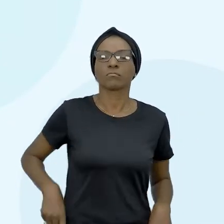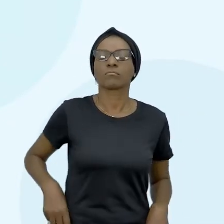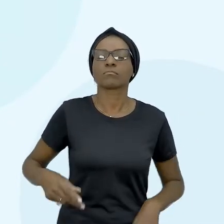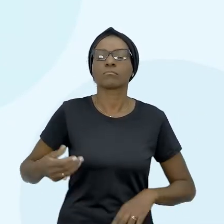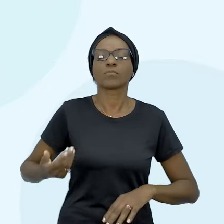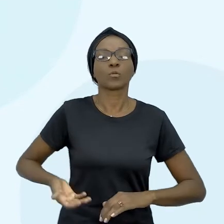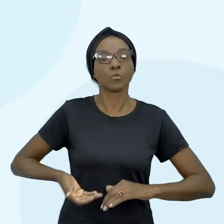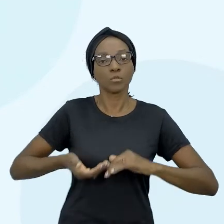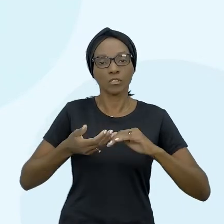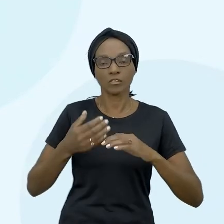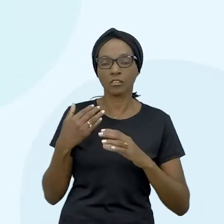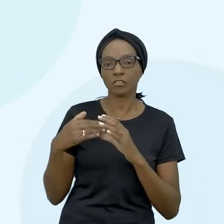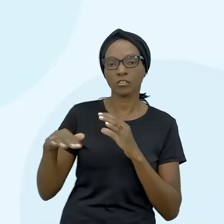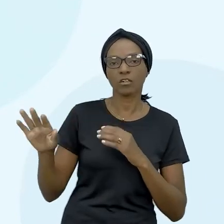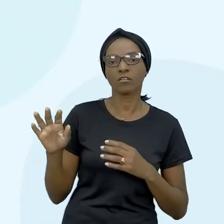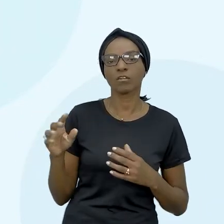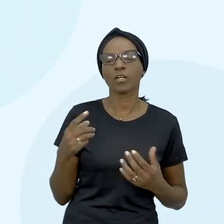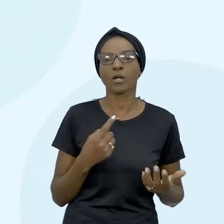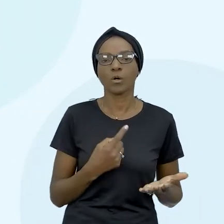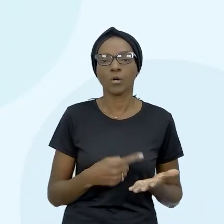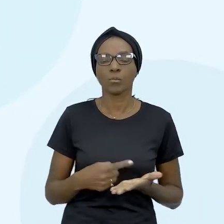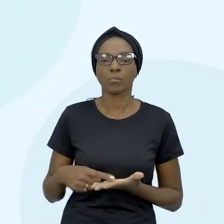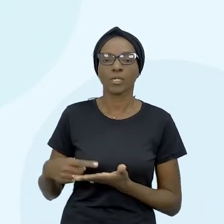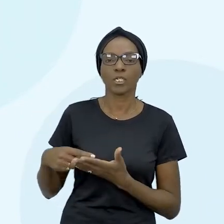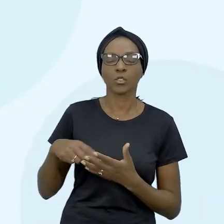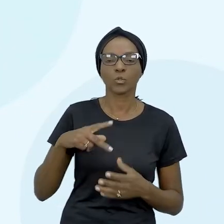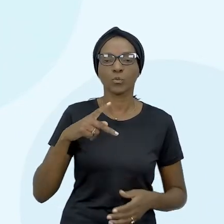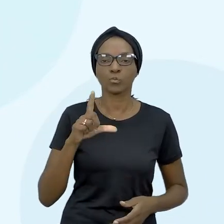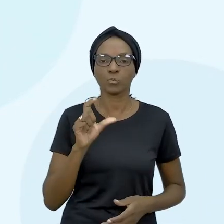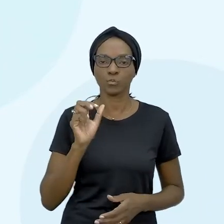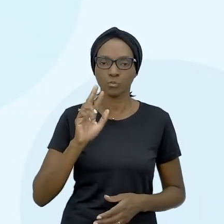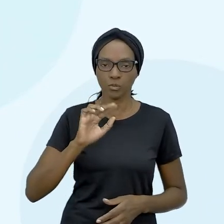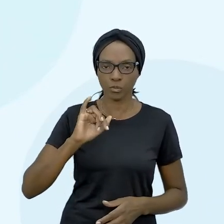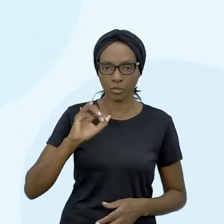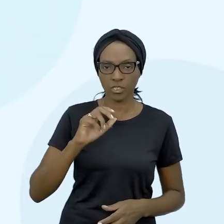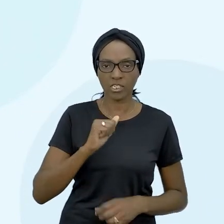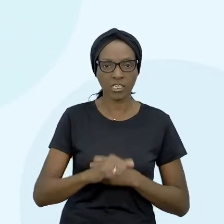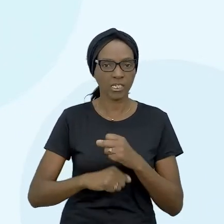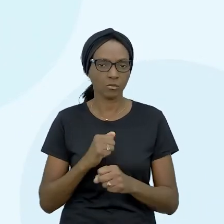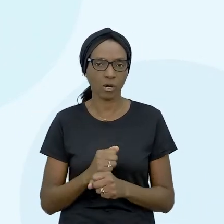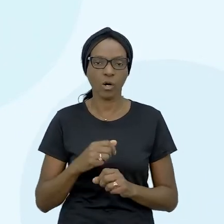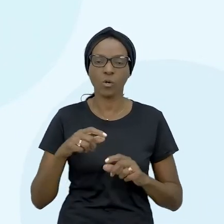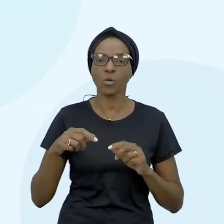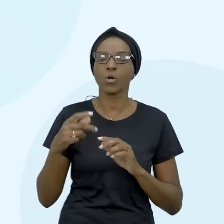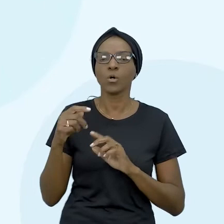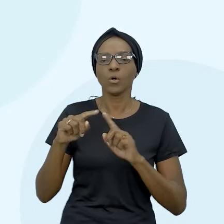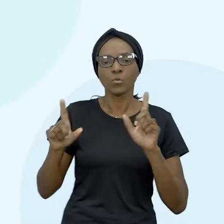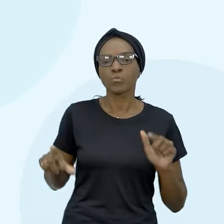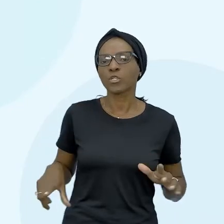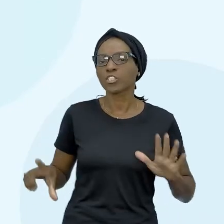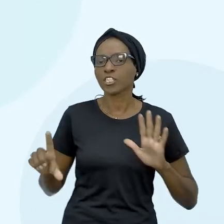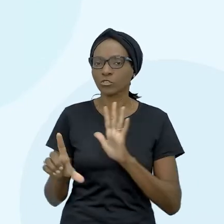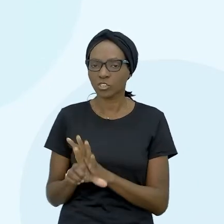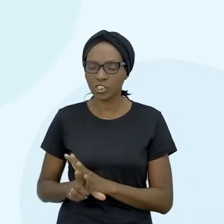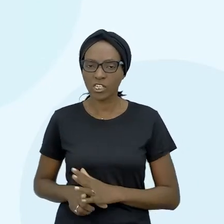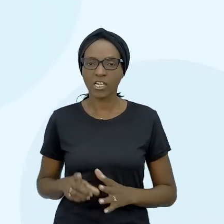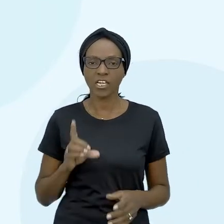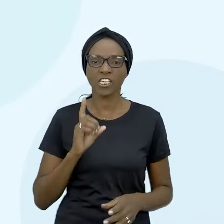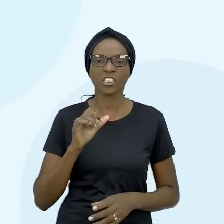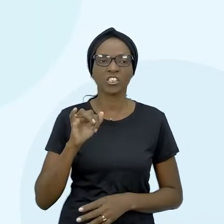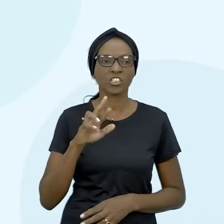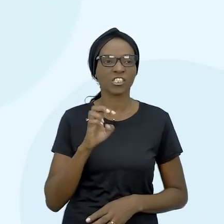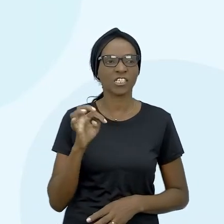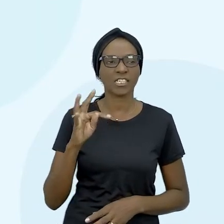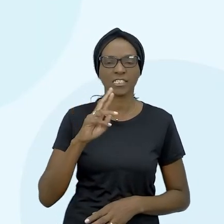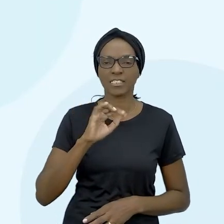plano plurianual, o projeto de lei e as diretrizes orçamentárias e as propostas de orçamento